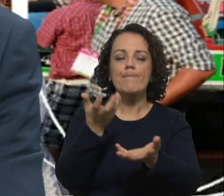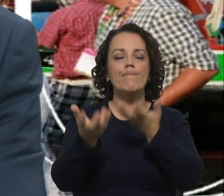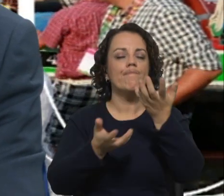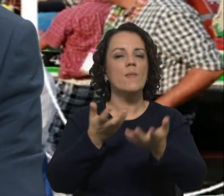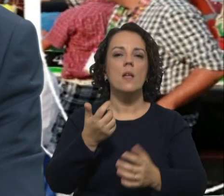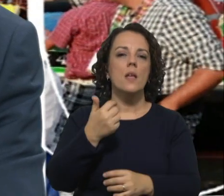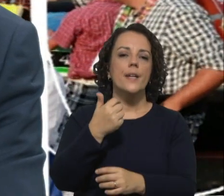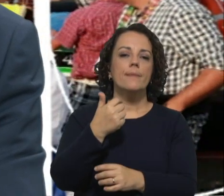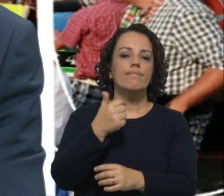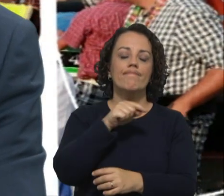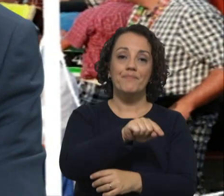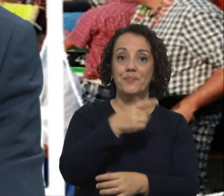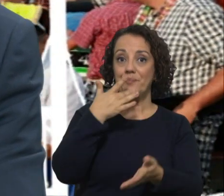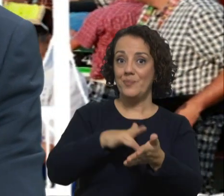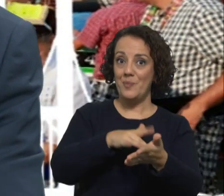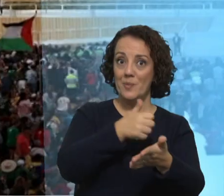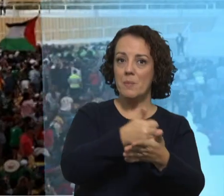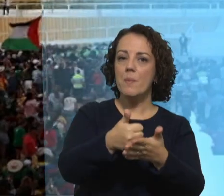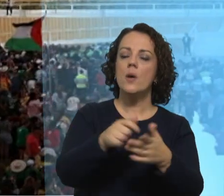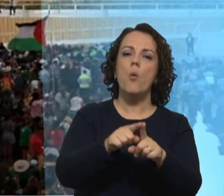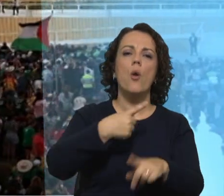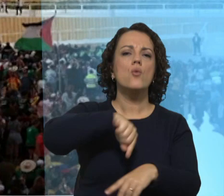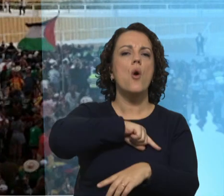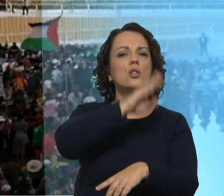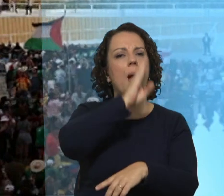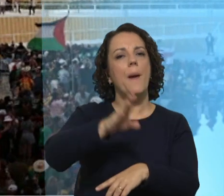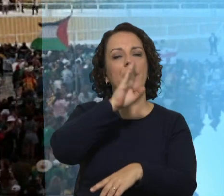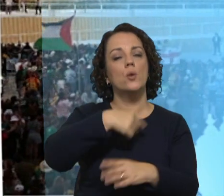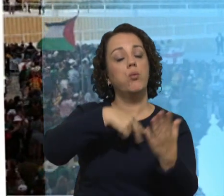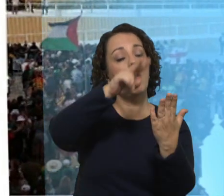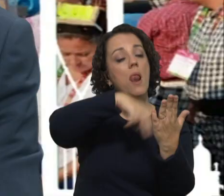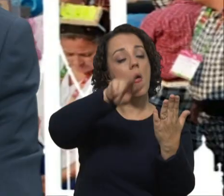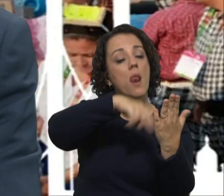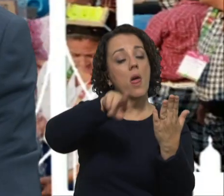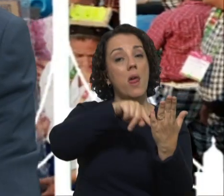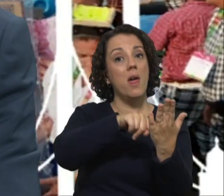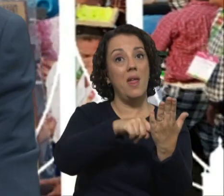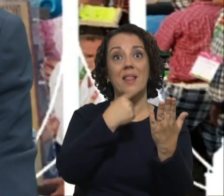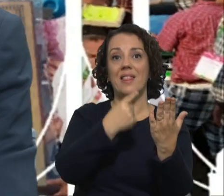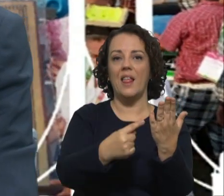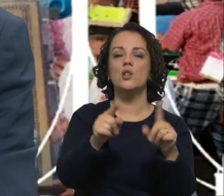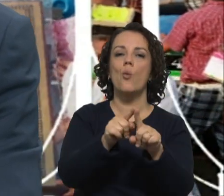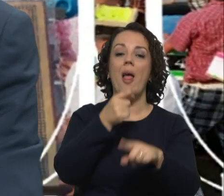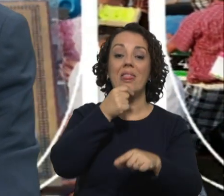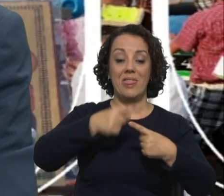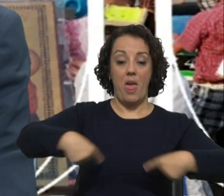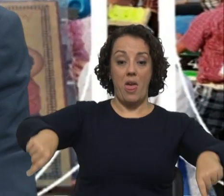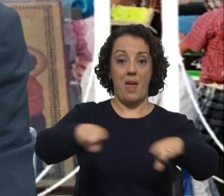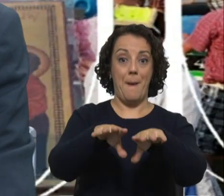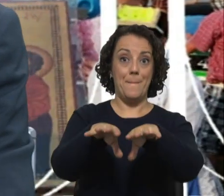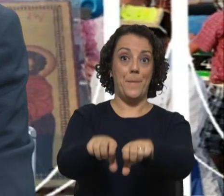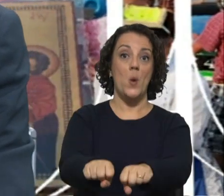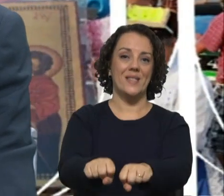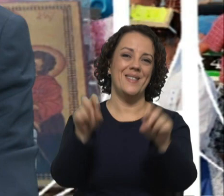que a Bíblia, nós estamos habituados, quando lemos o relato bíblico, a pensar que a posse da terra, a posse neste caso a